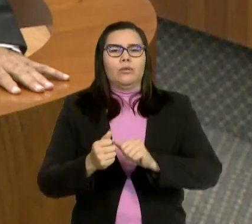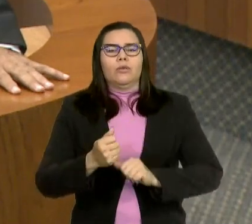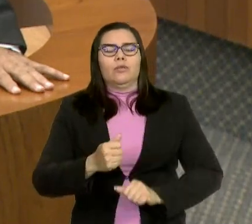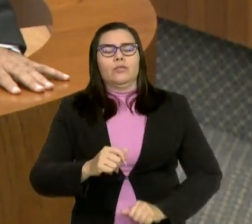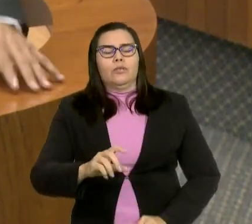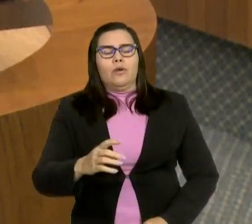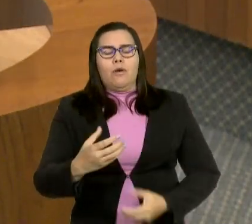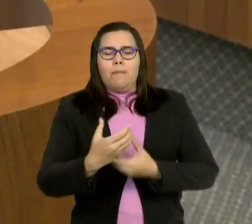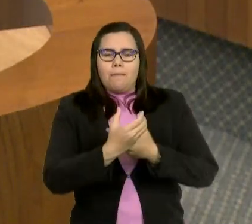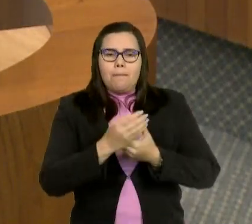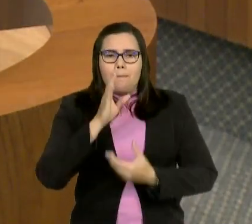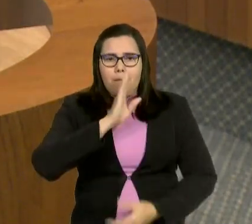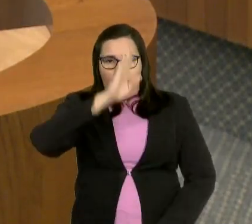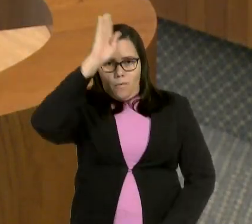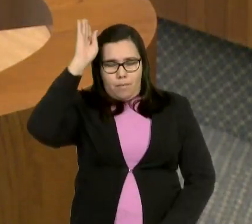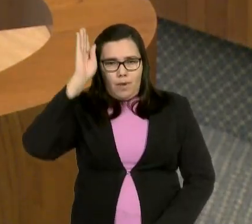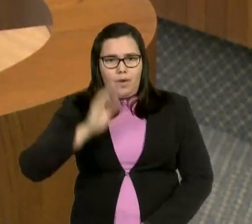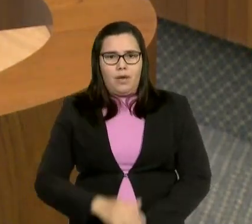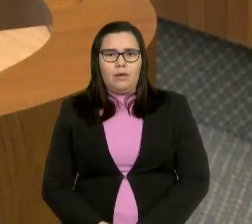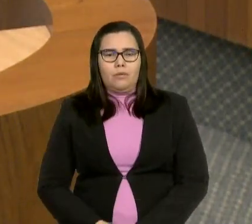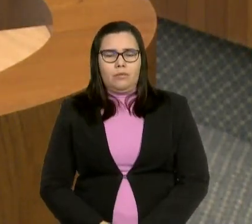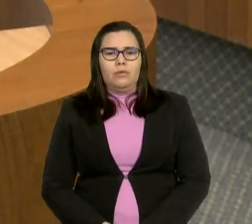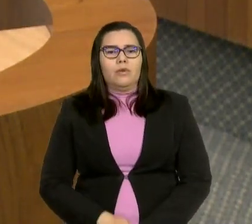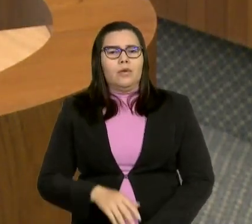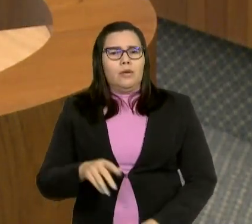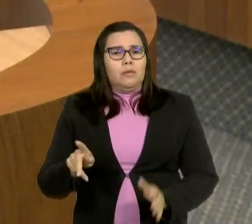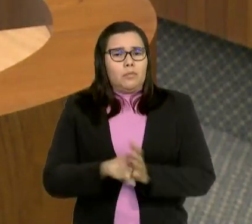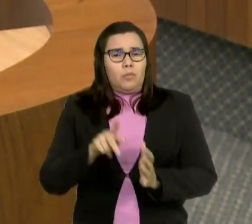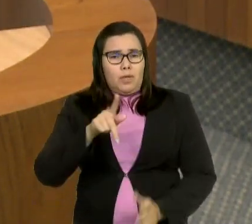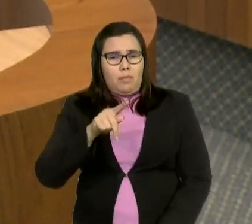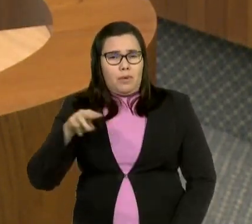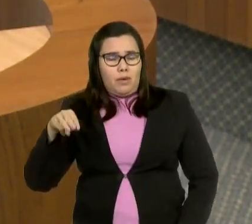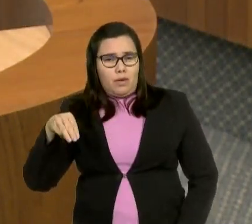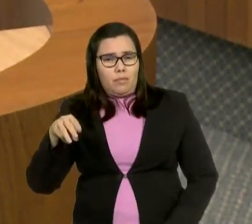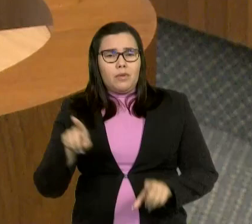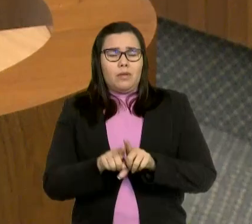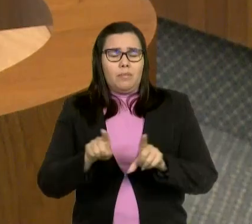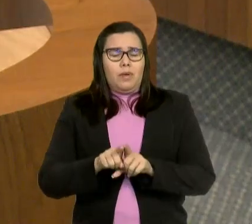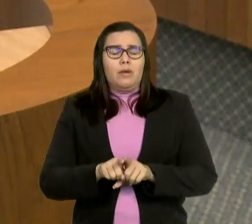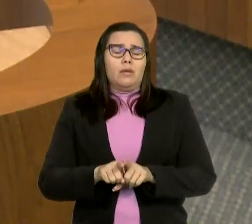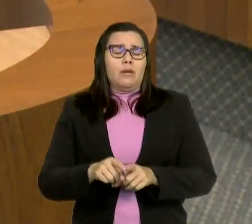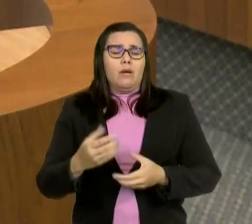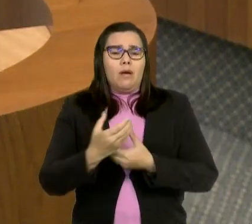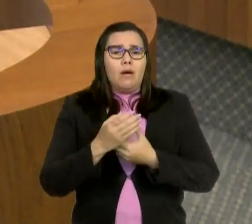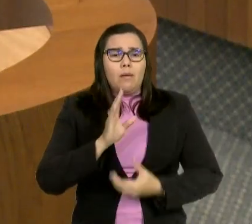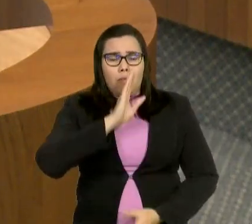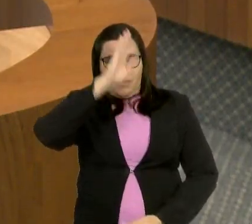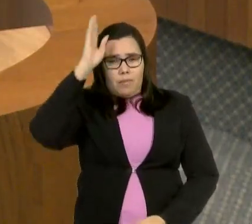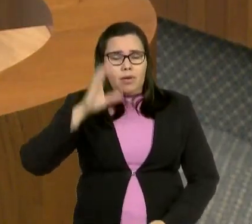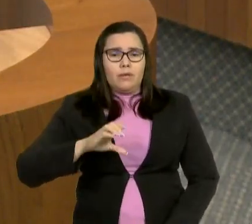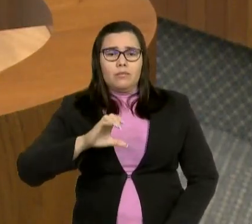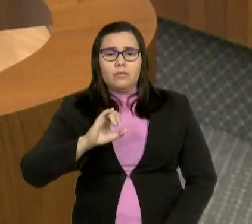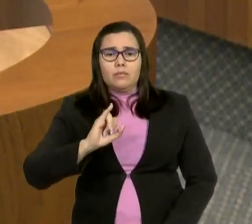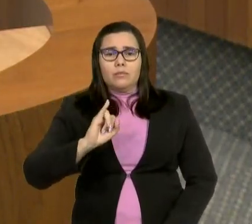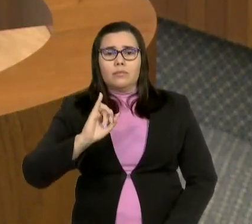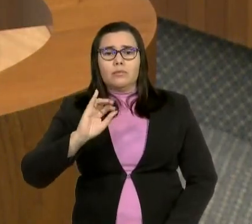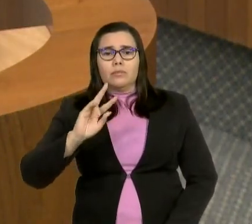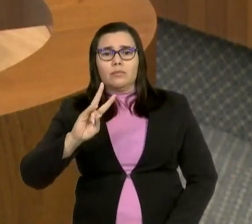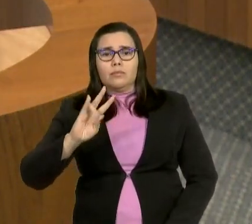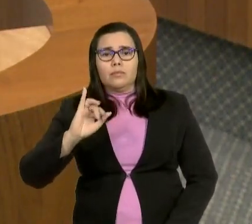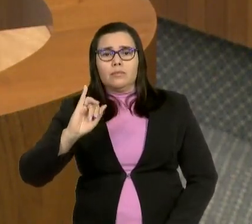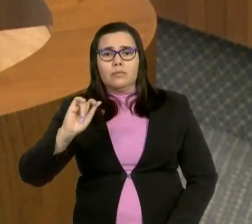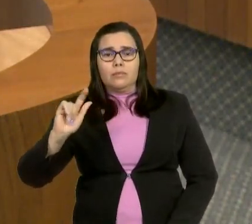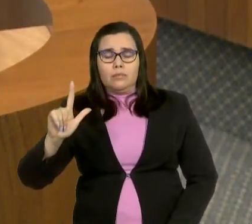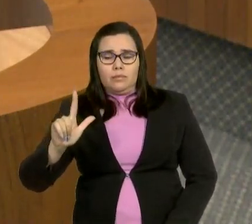bombeiros militares e civis, a defesa civil. Eu chamo a atenção dos bombeiros militares. É uma tropa antiga, é um